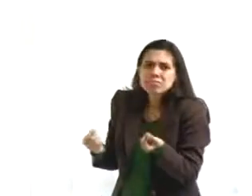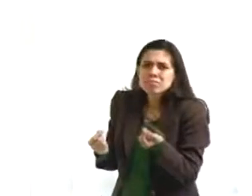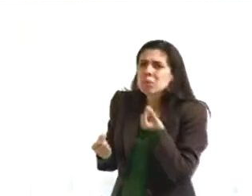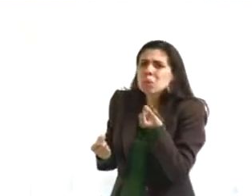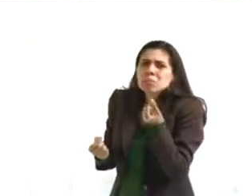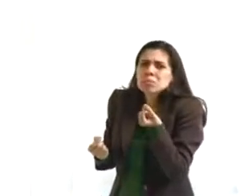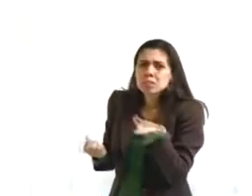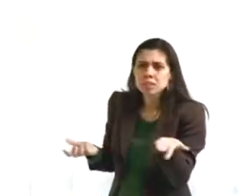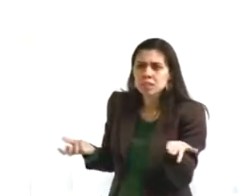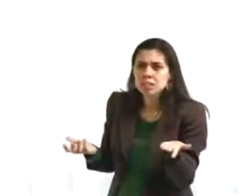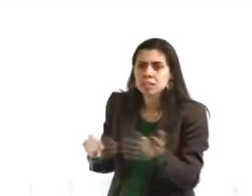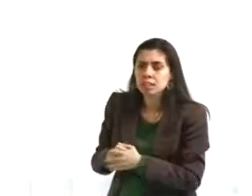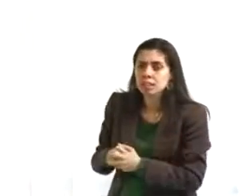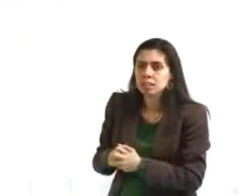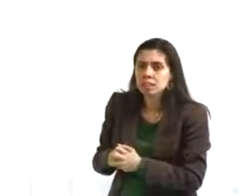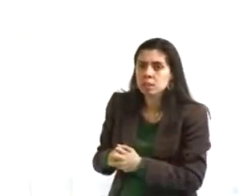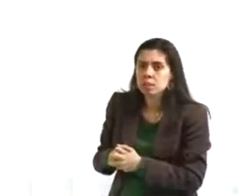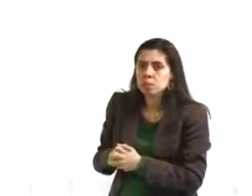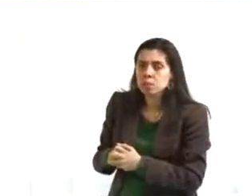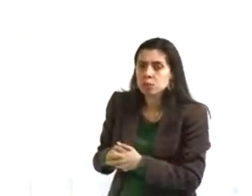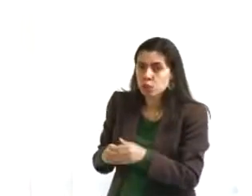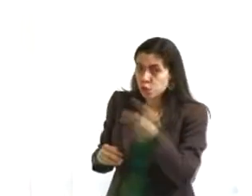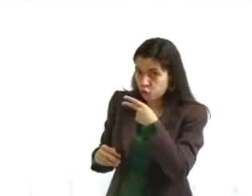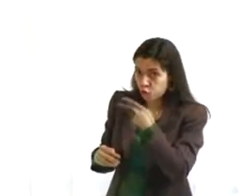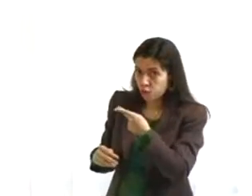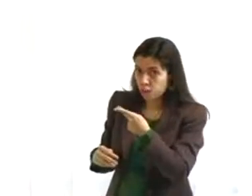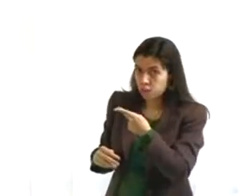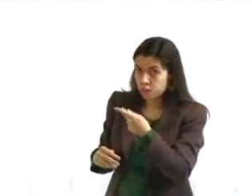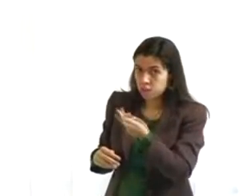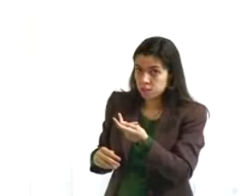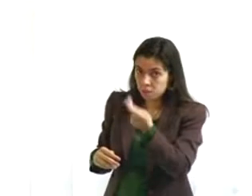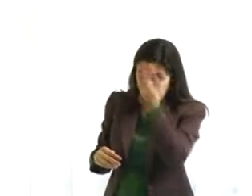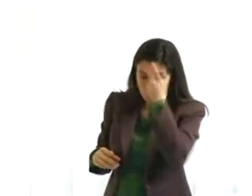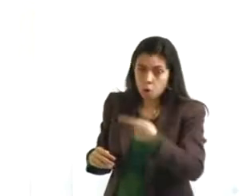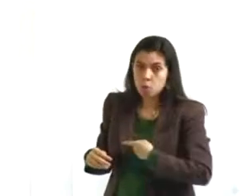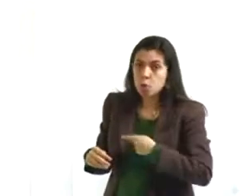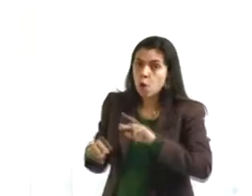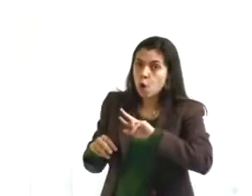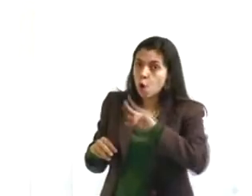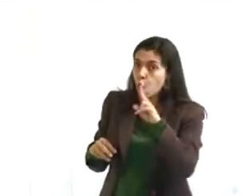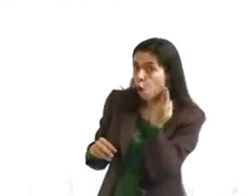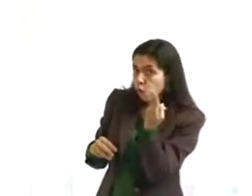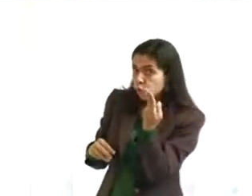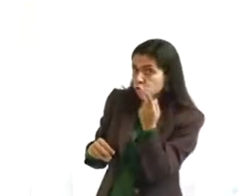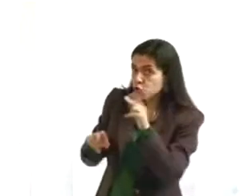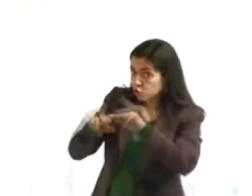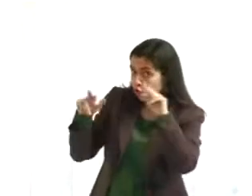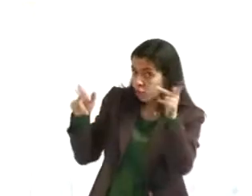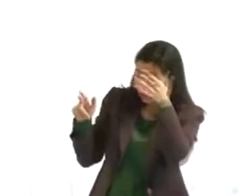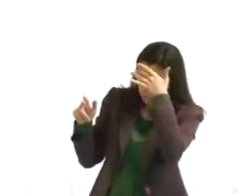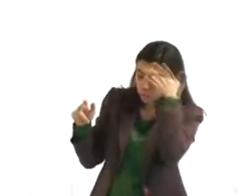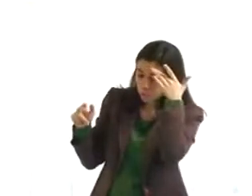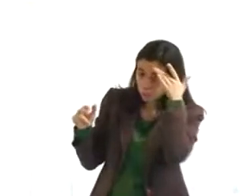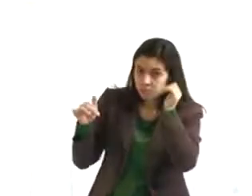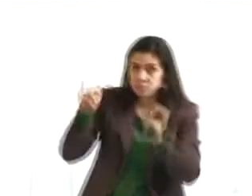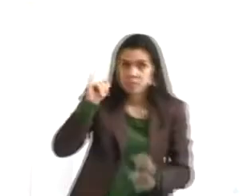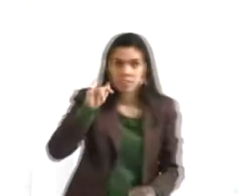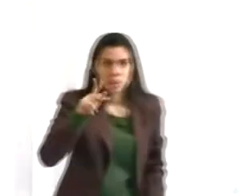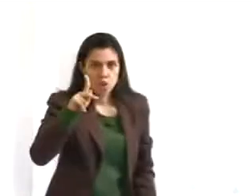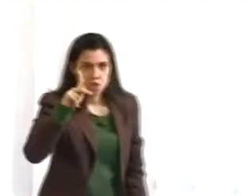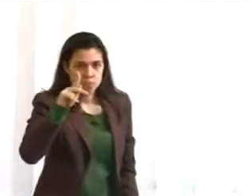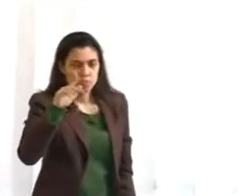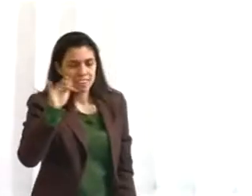profeta? Fala de si mesmo ou de algum outro? Então Filipe explicou, e começando por